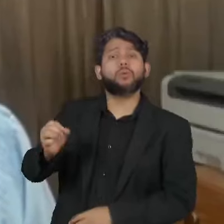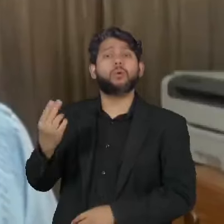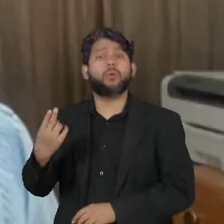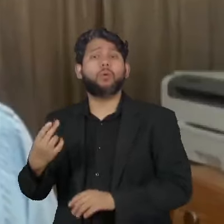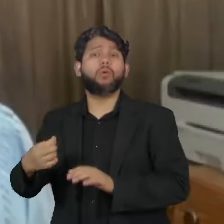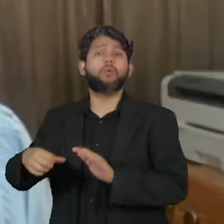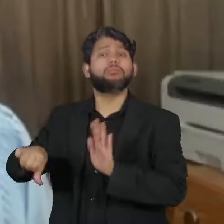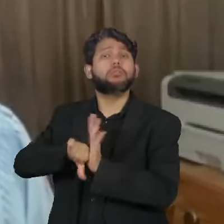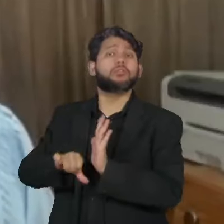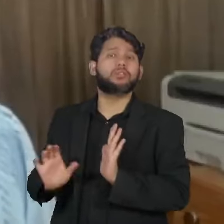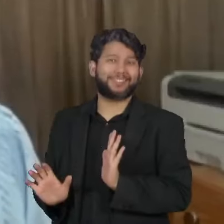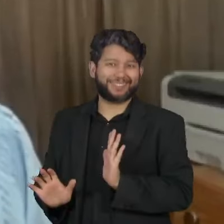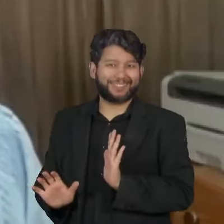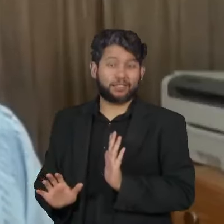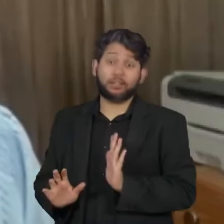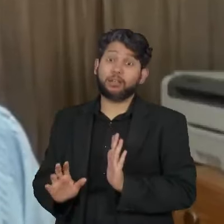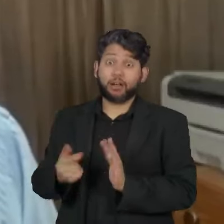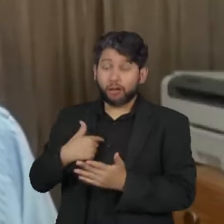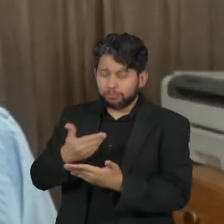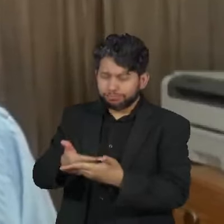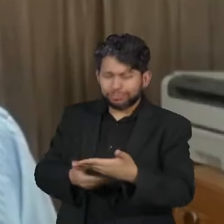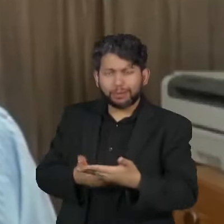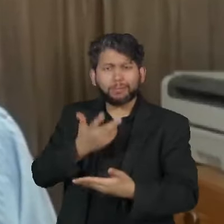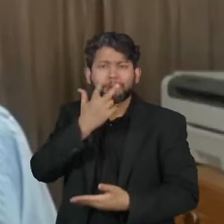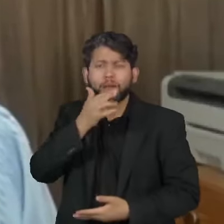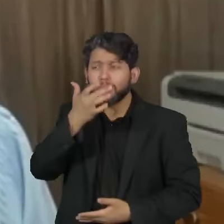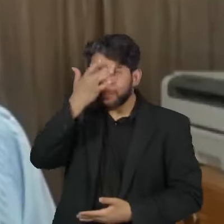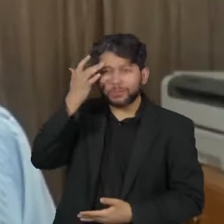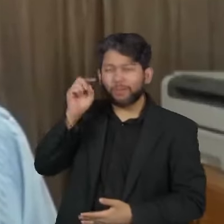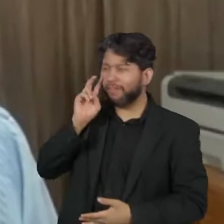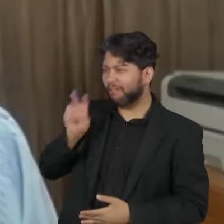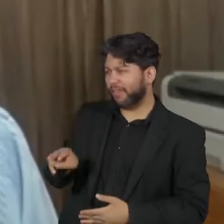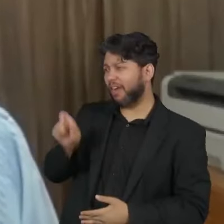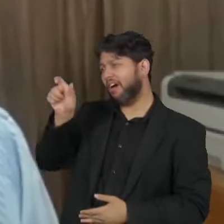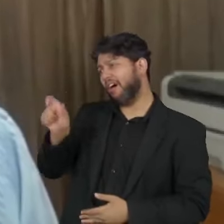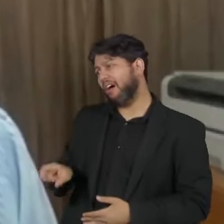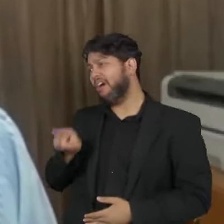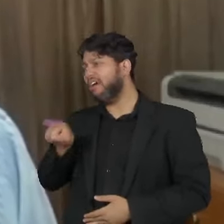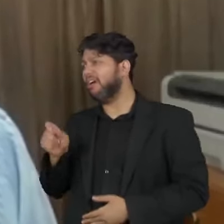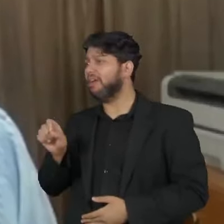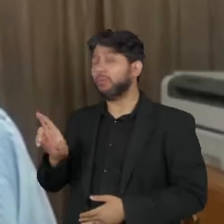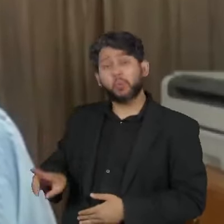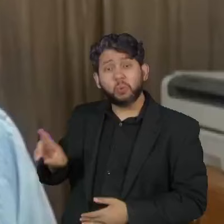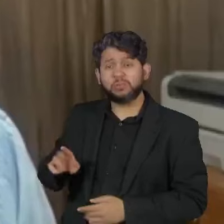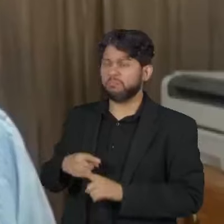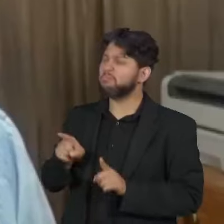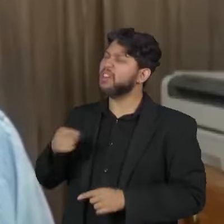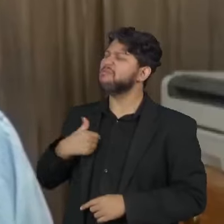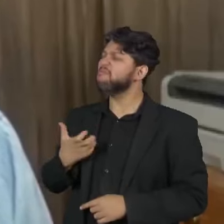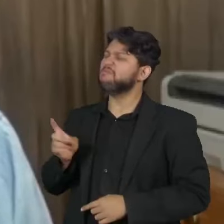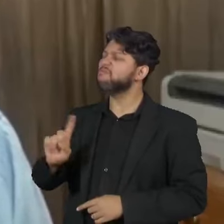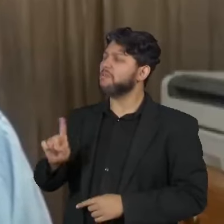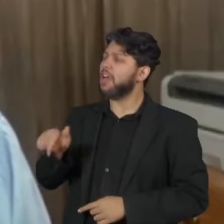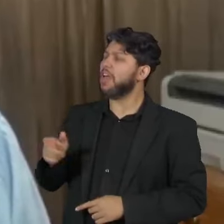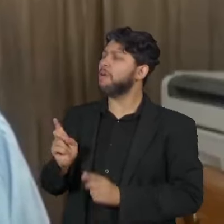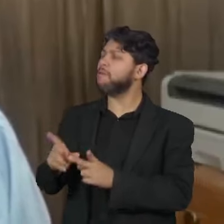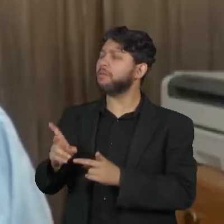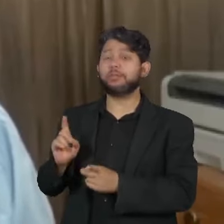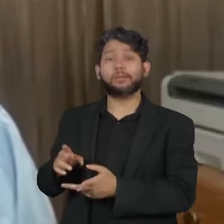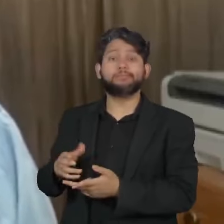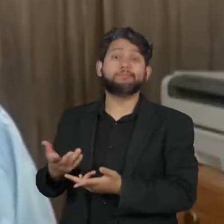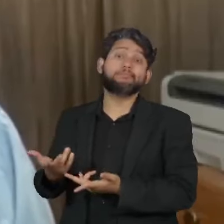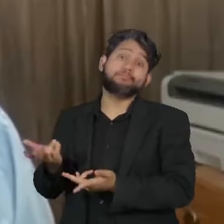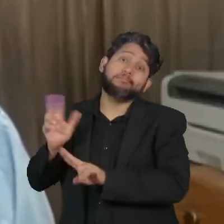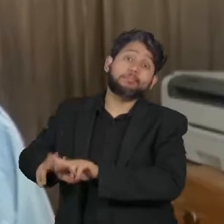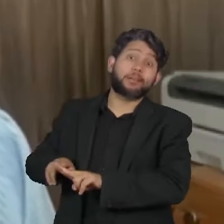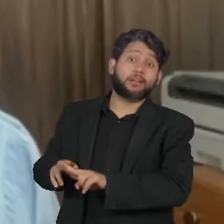policial. E aí isso acaba transformando aquele que seria, de fato, um usuário numa pessoa que facilmente é confundida com um traficante